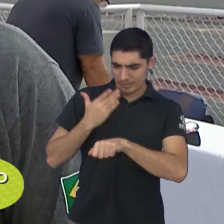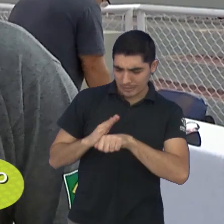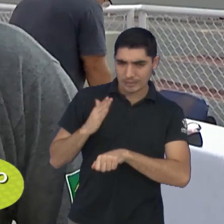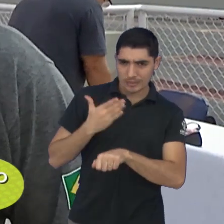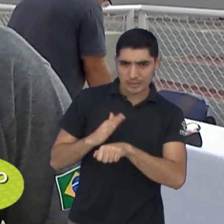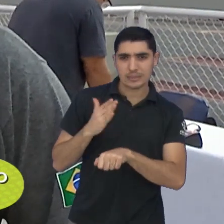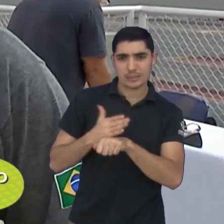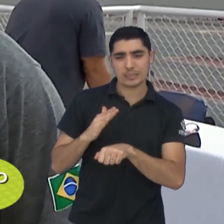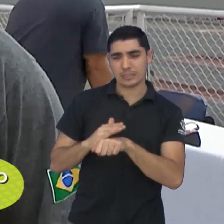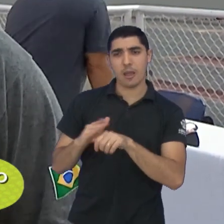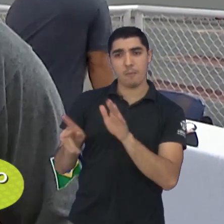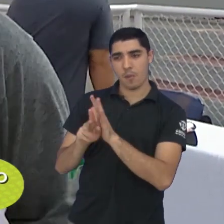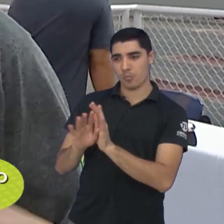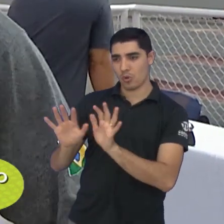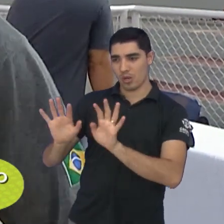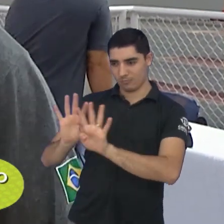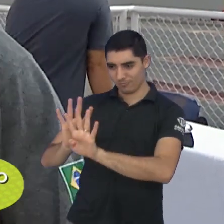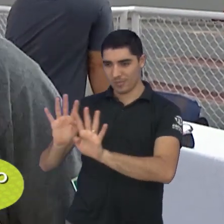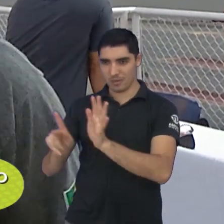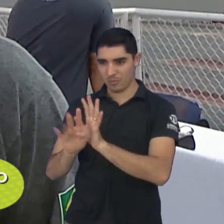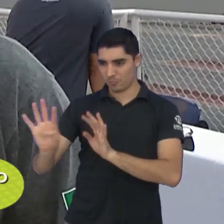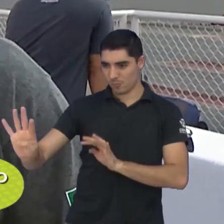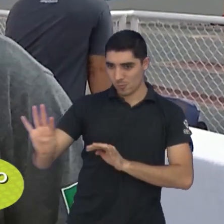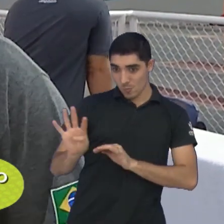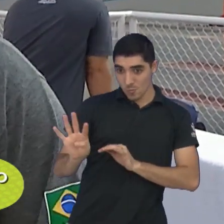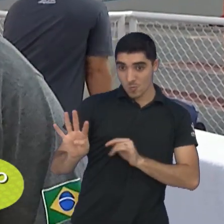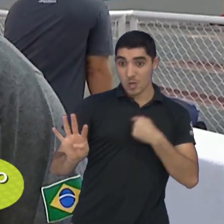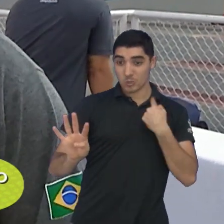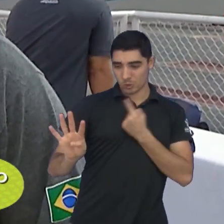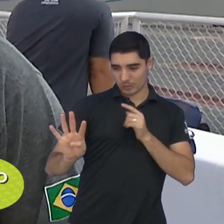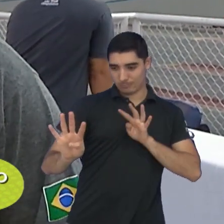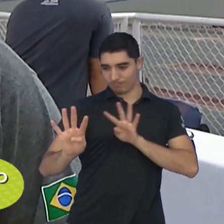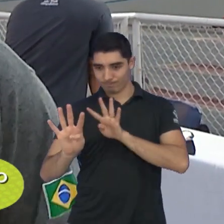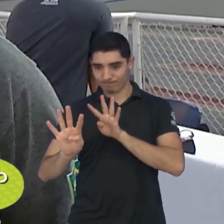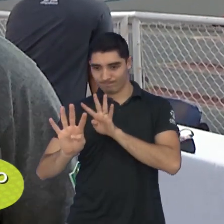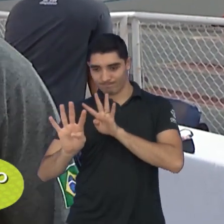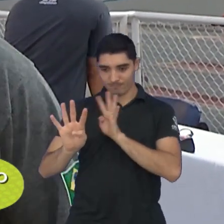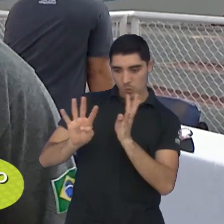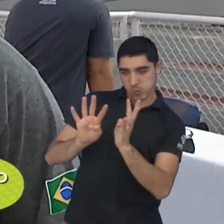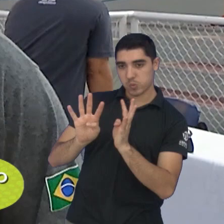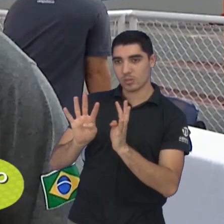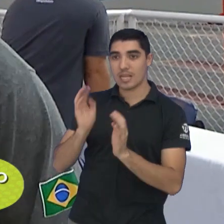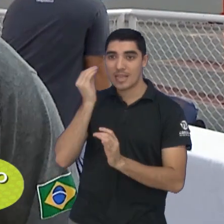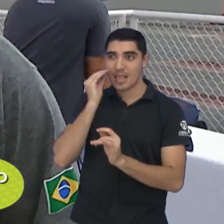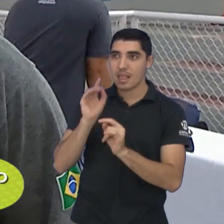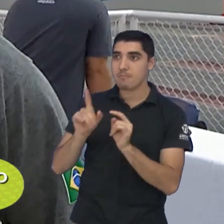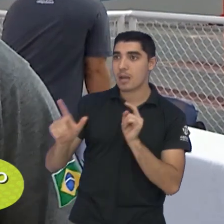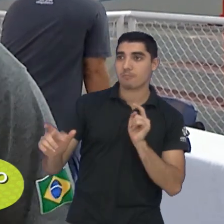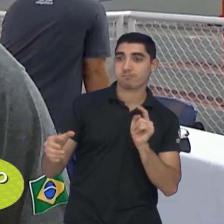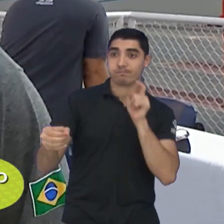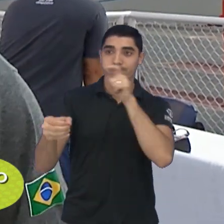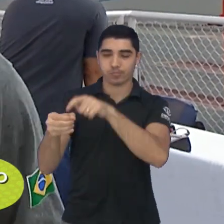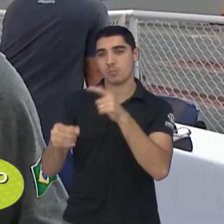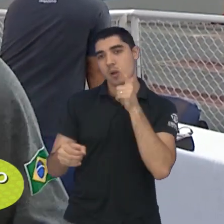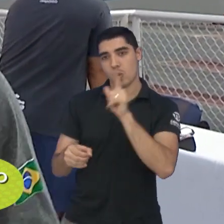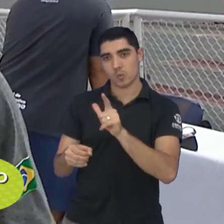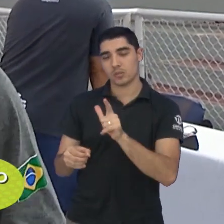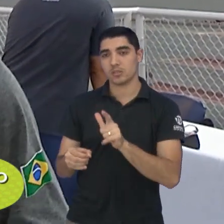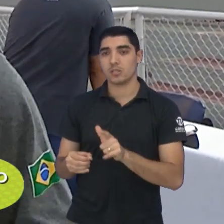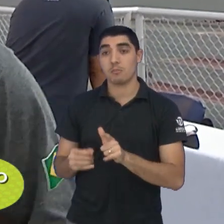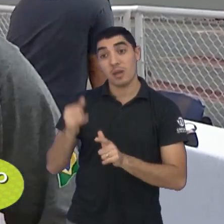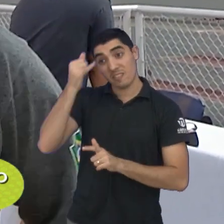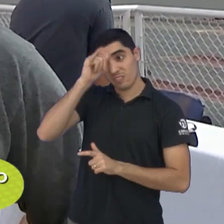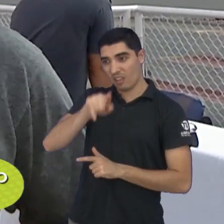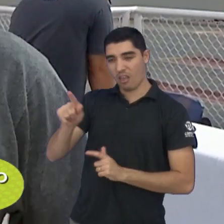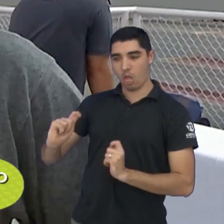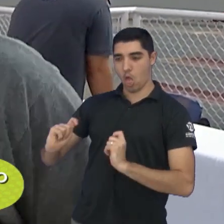zona, contra as regras que eles usaram em questão de tentar controlar nosso time. E, lógico,